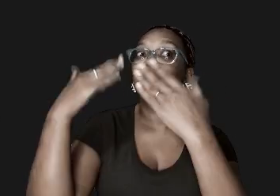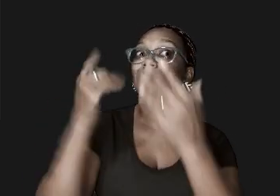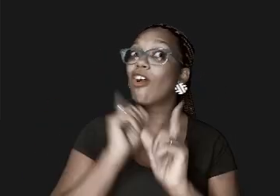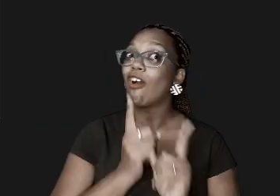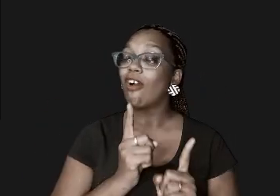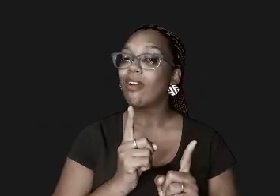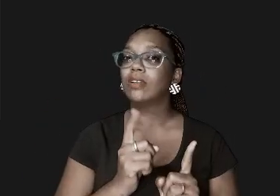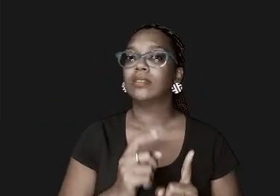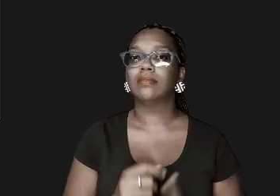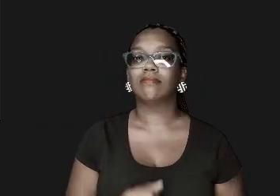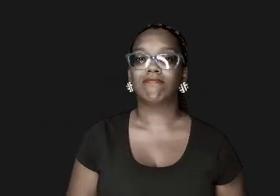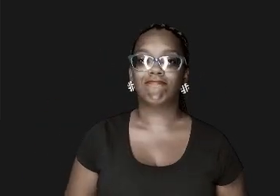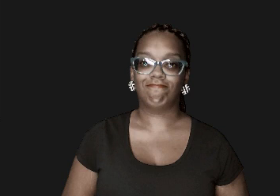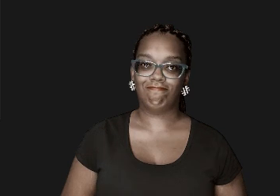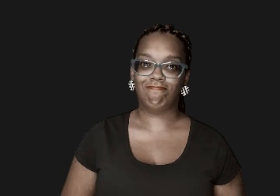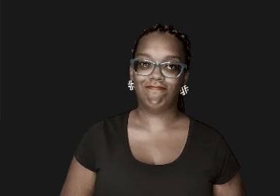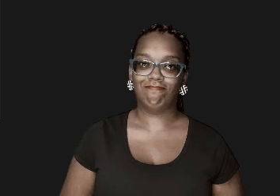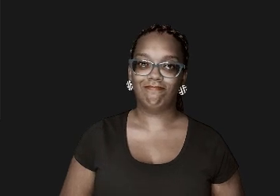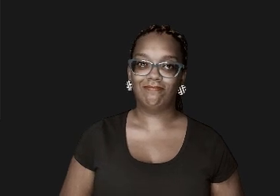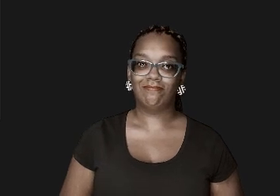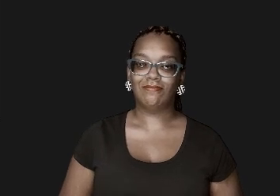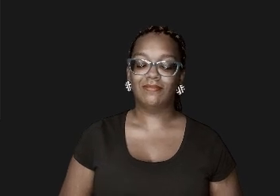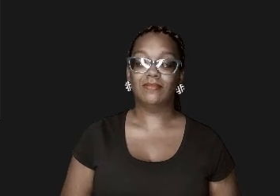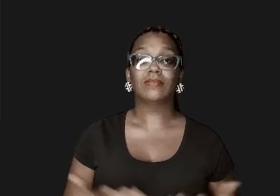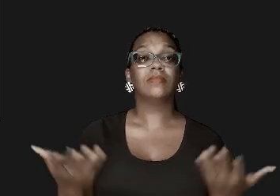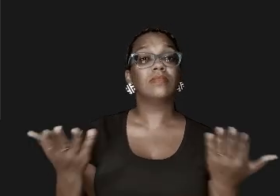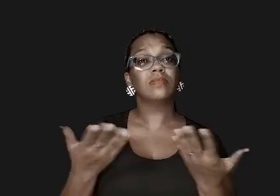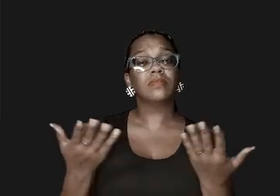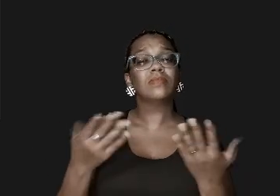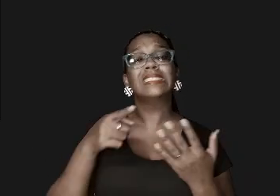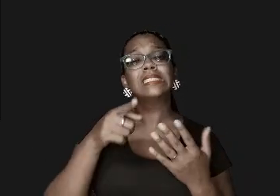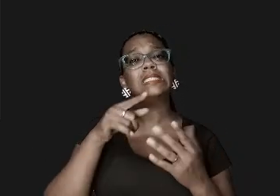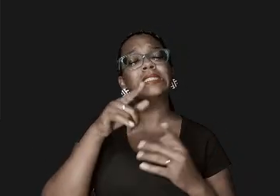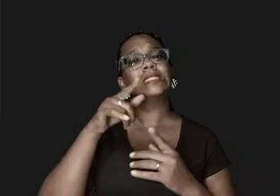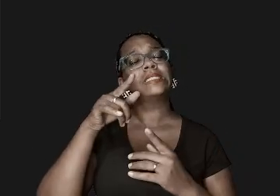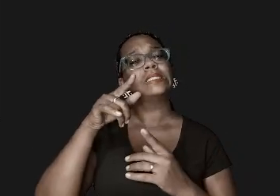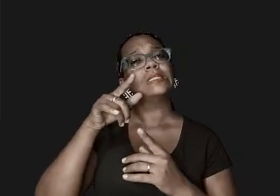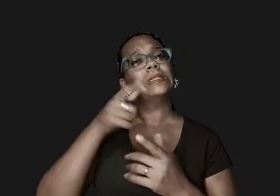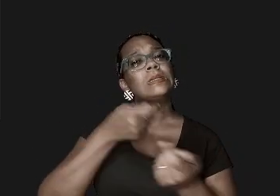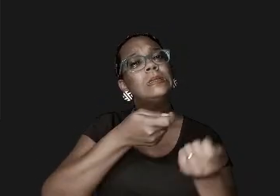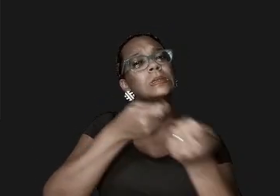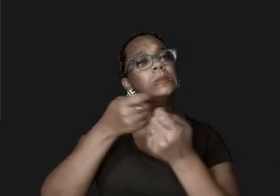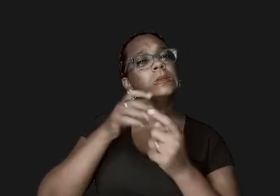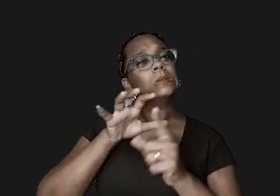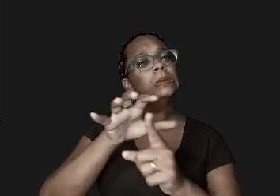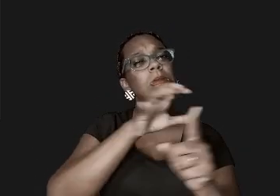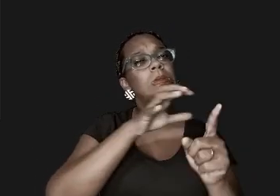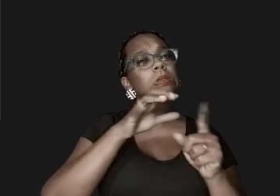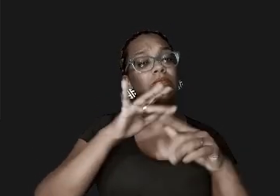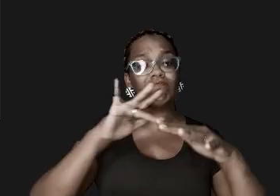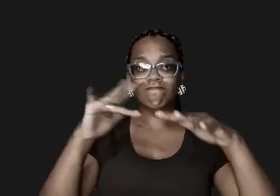essa grande oportunidade de participar dos novos projetos que a companhia tá envolvida